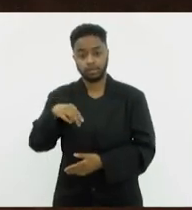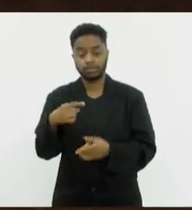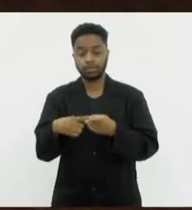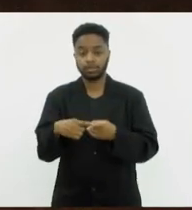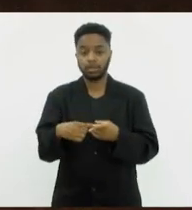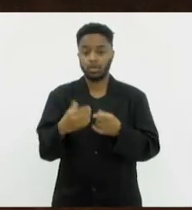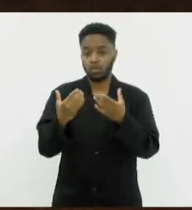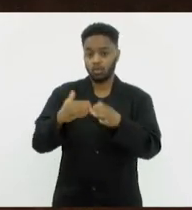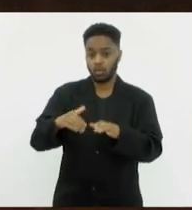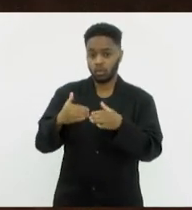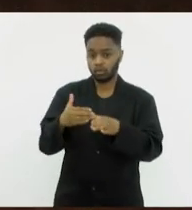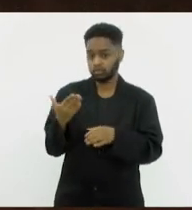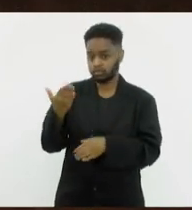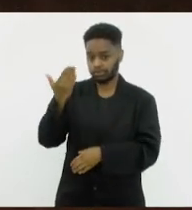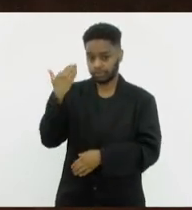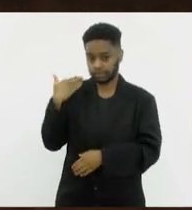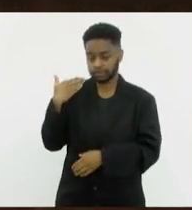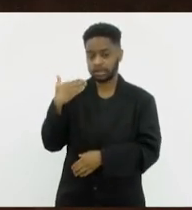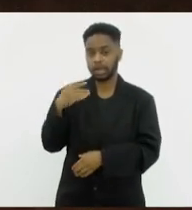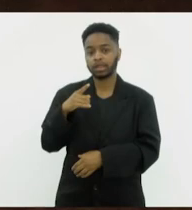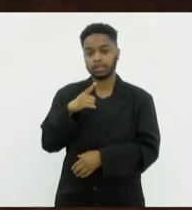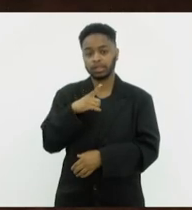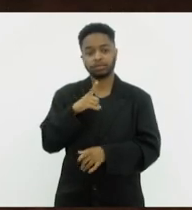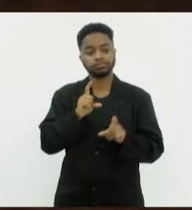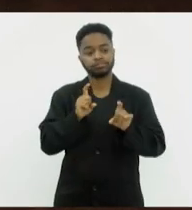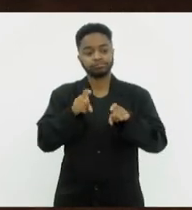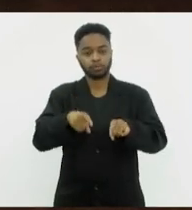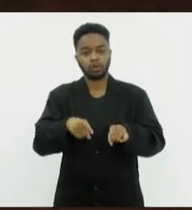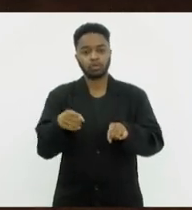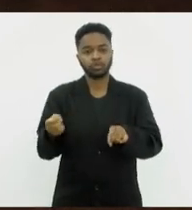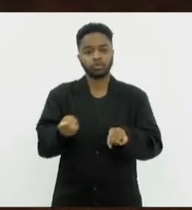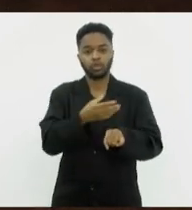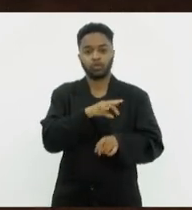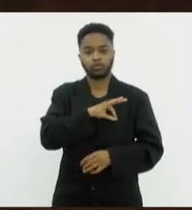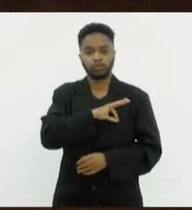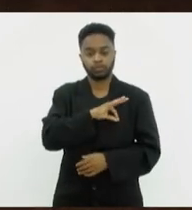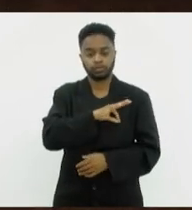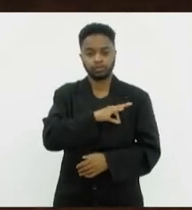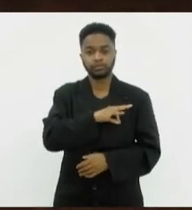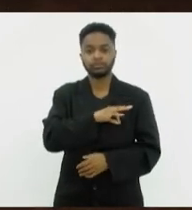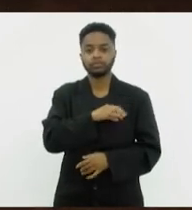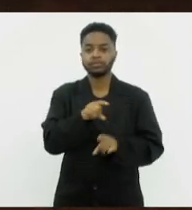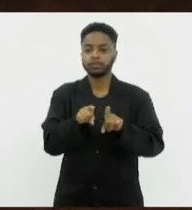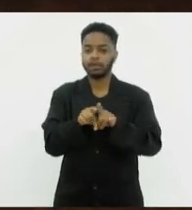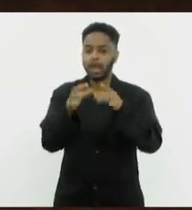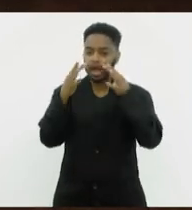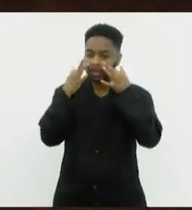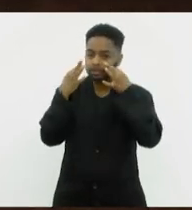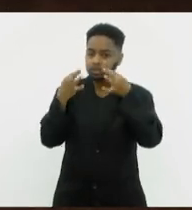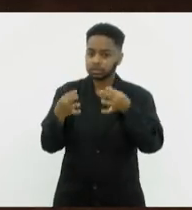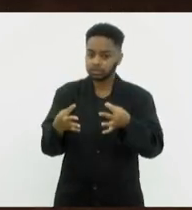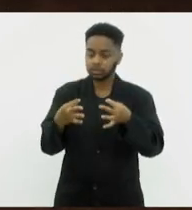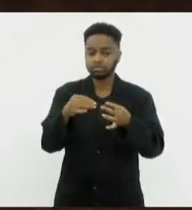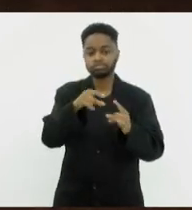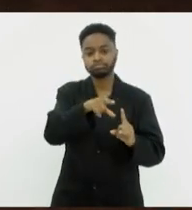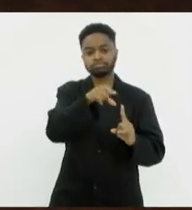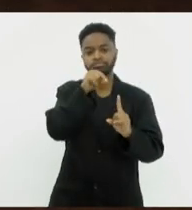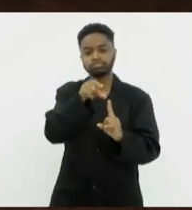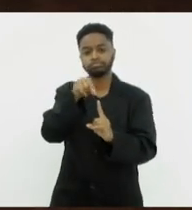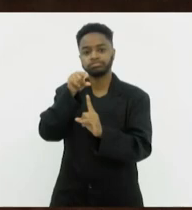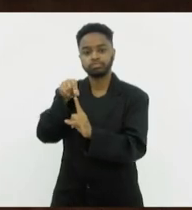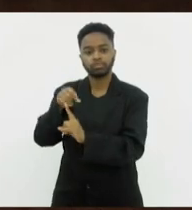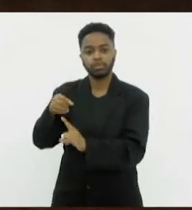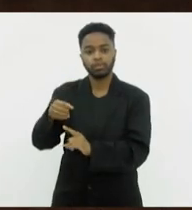concurso, após a nomeação desses novos policiais, teve o olhar atento de designar